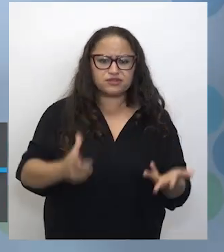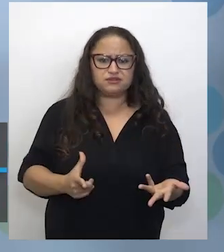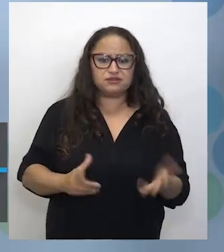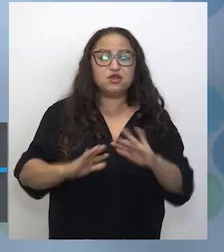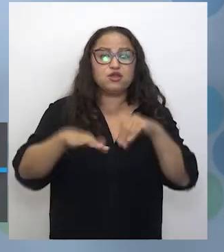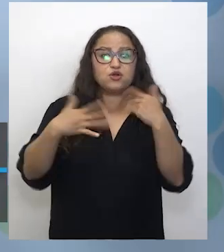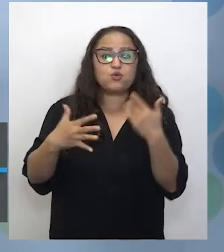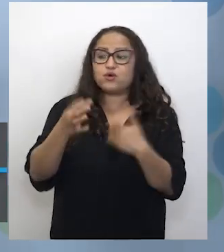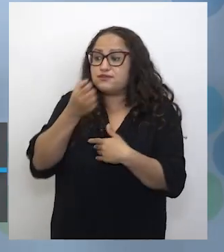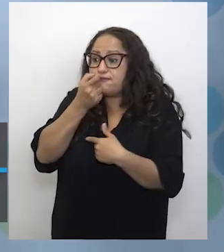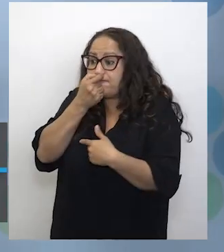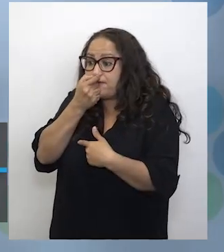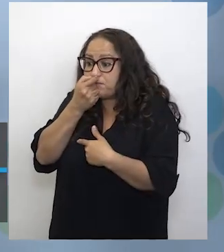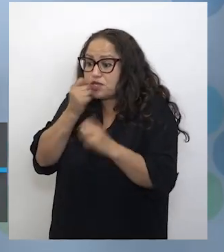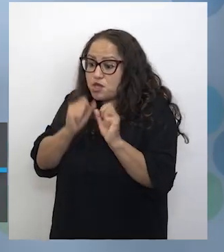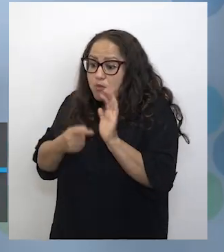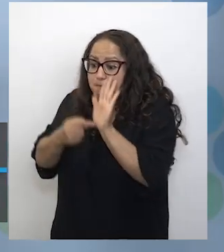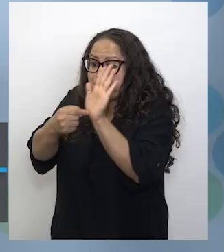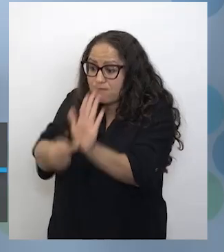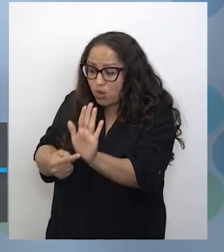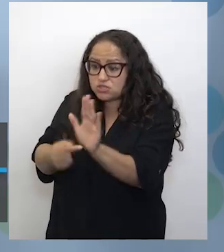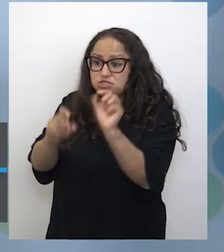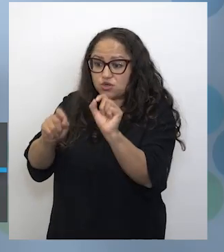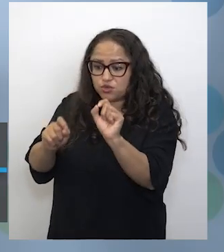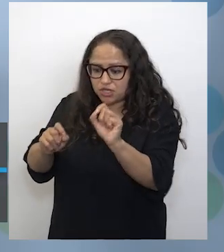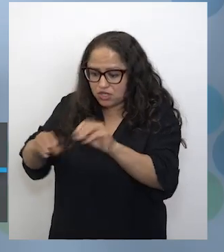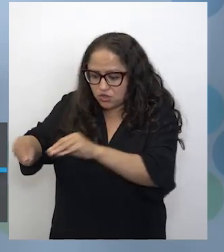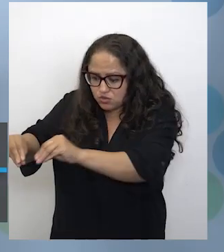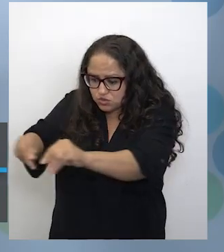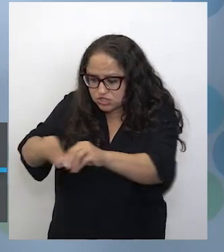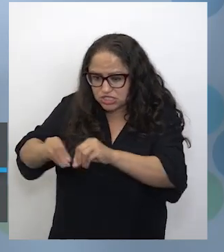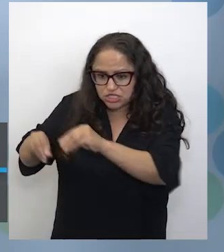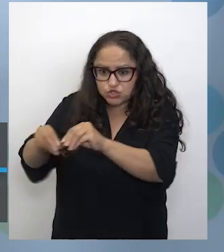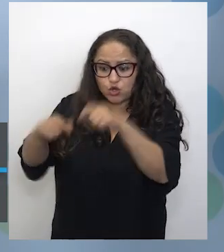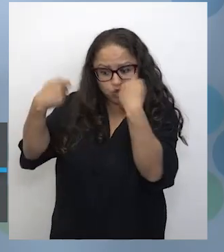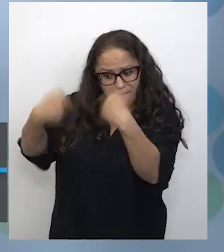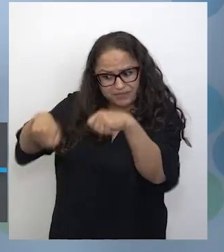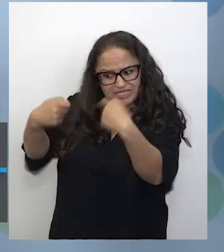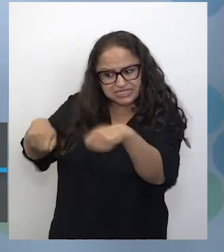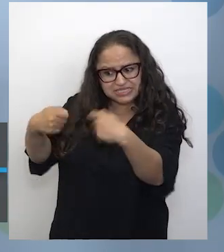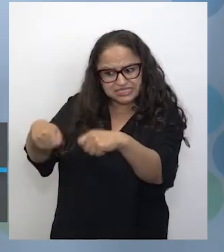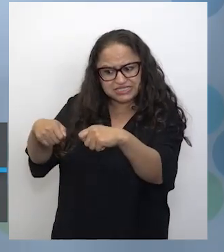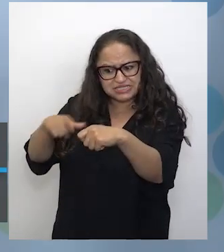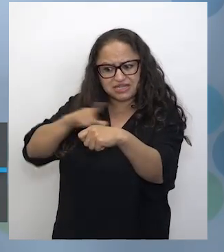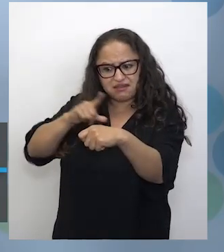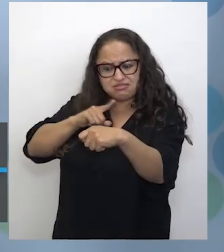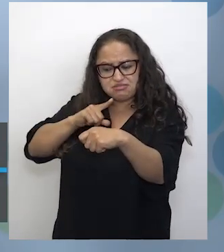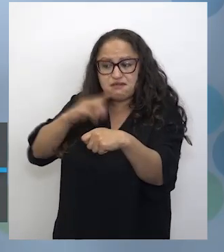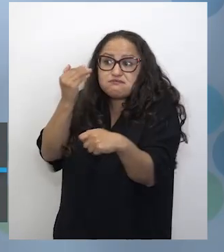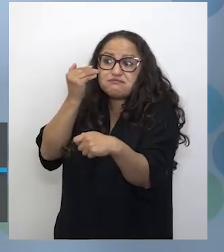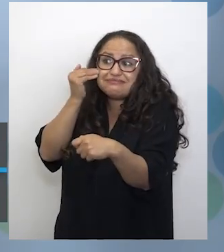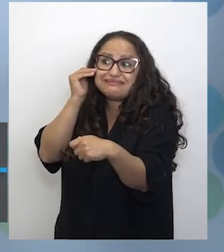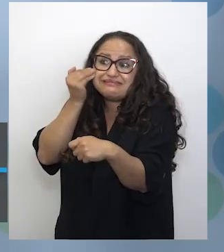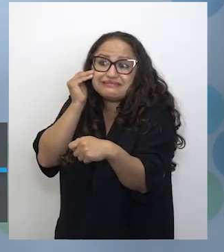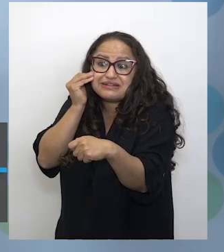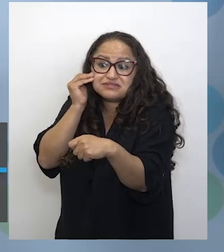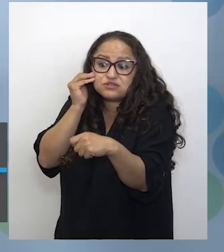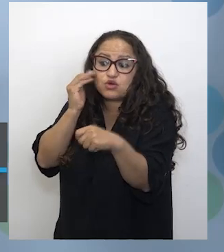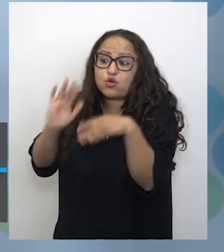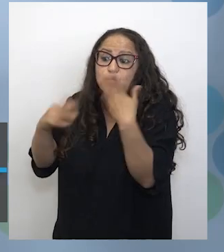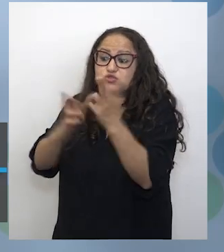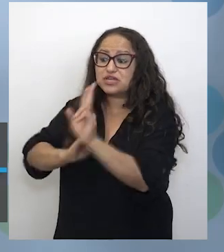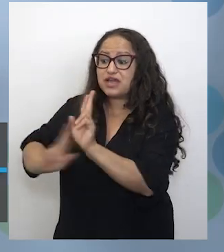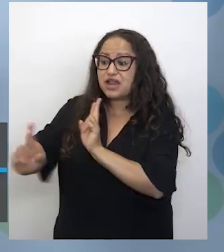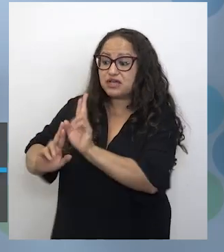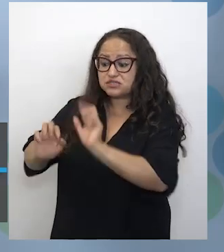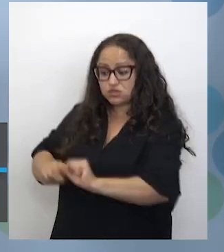Fabi traz essa dimensão de que o território ele precisa ser entendido a partir de uma relação de